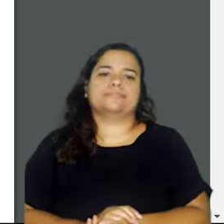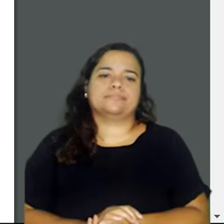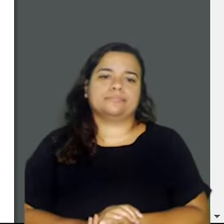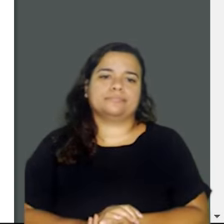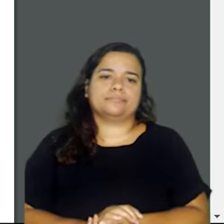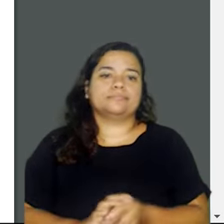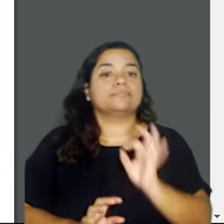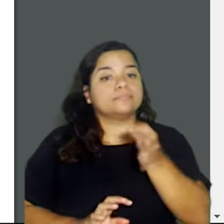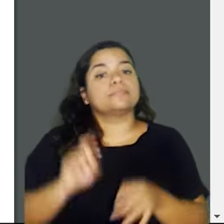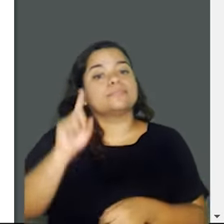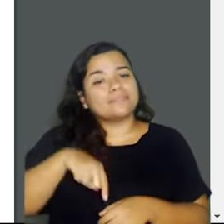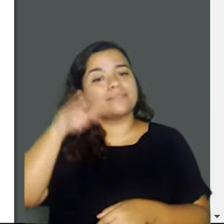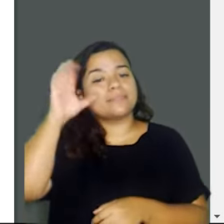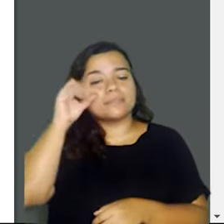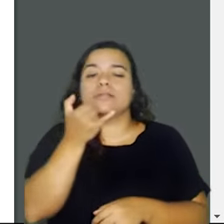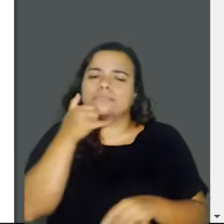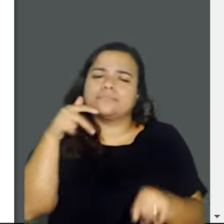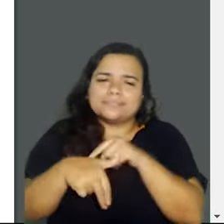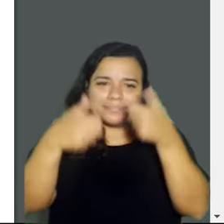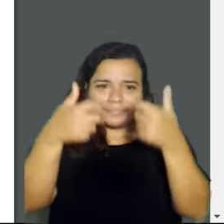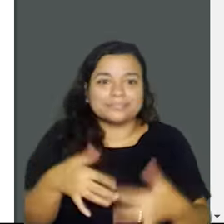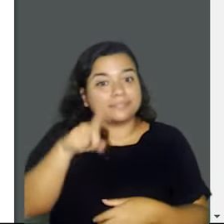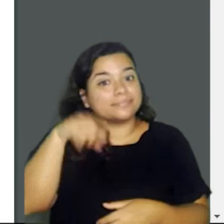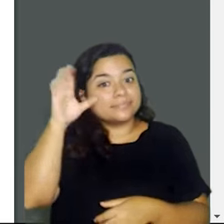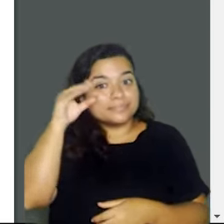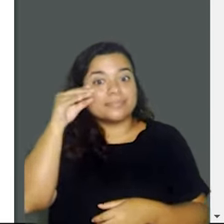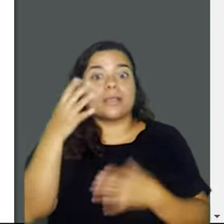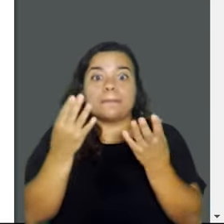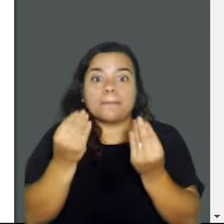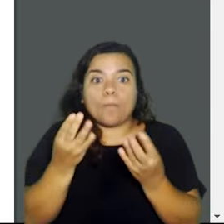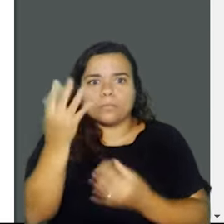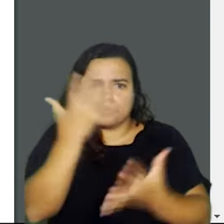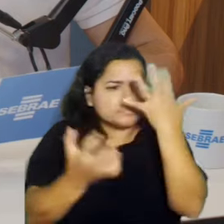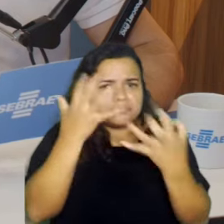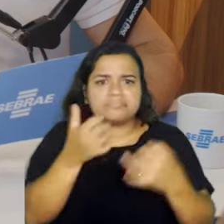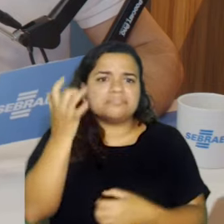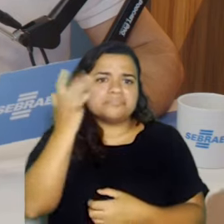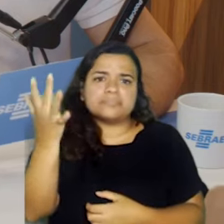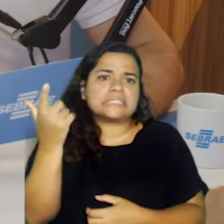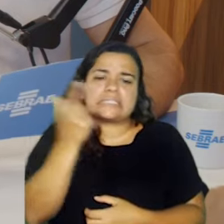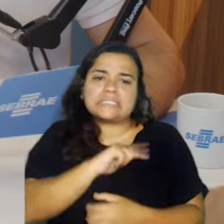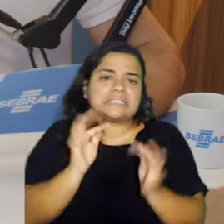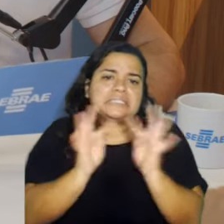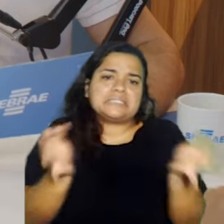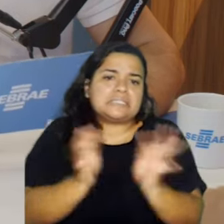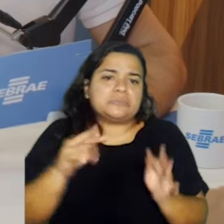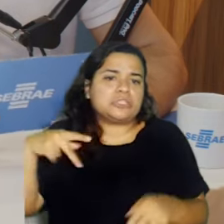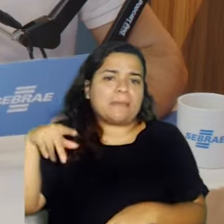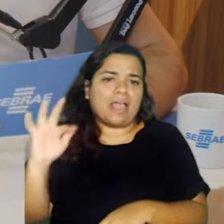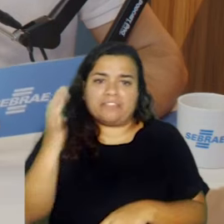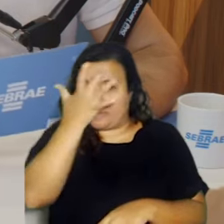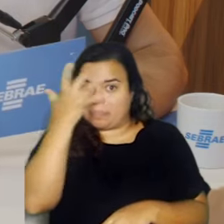paga-se É até interessante Desculpa até de cortar é interessante ver que é bastante intuitivo né uma pessoa física mesmo